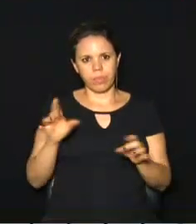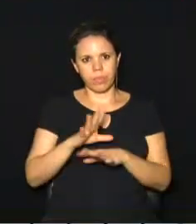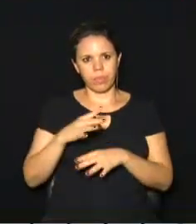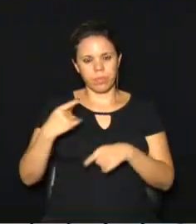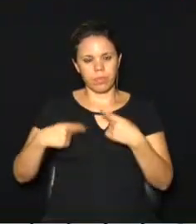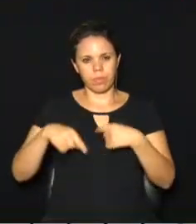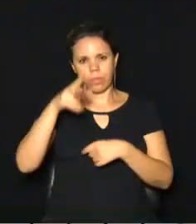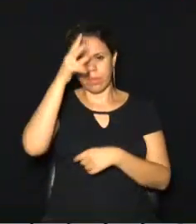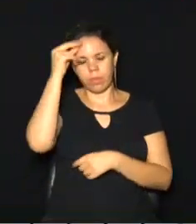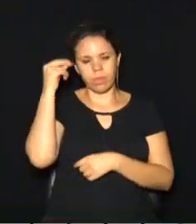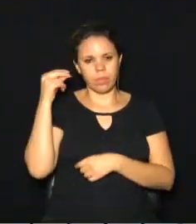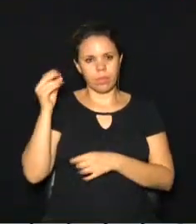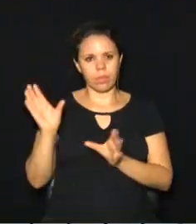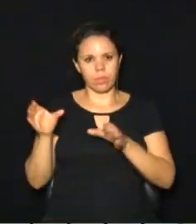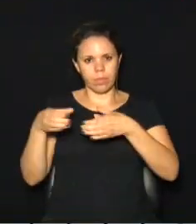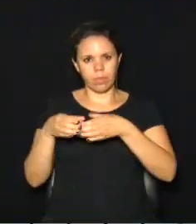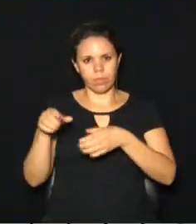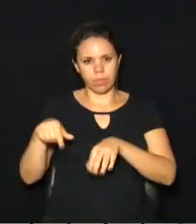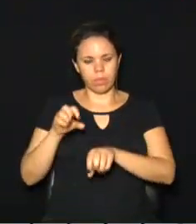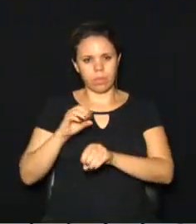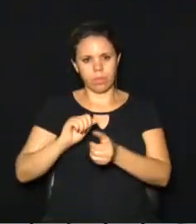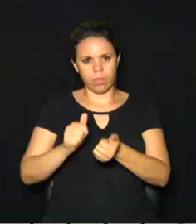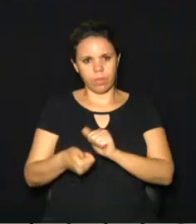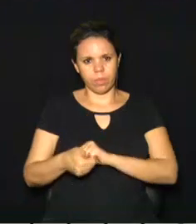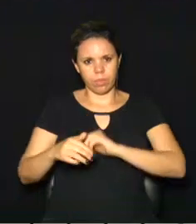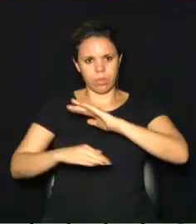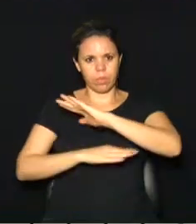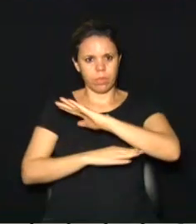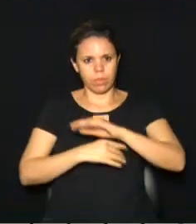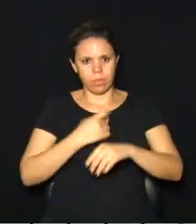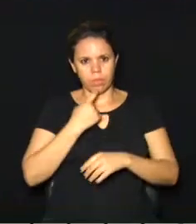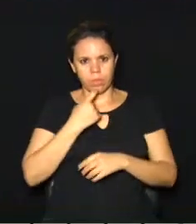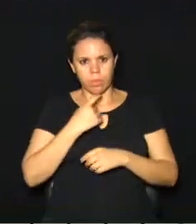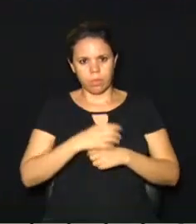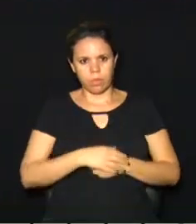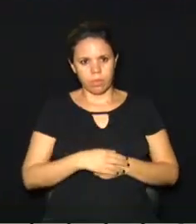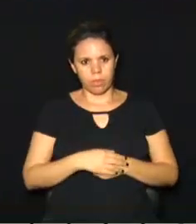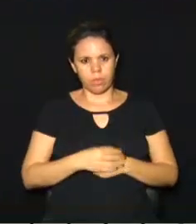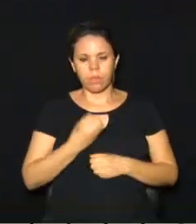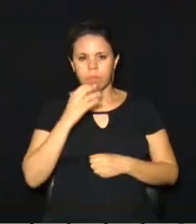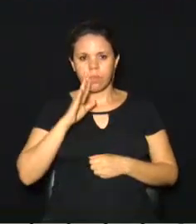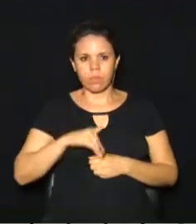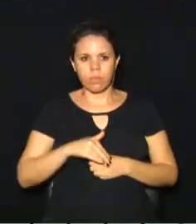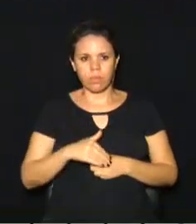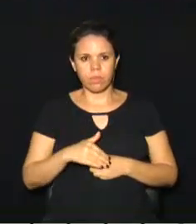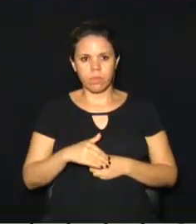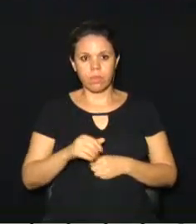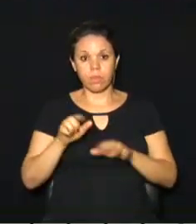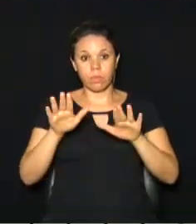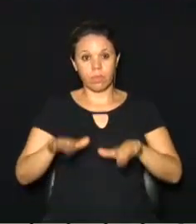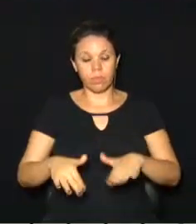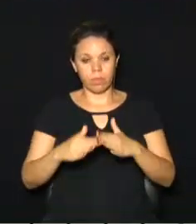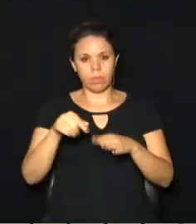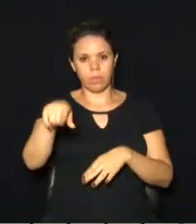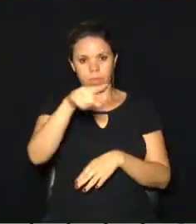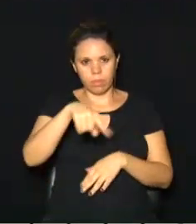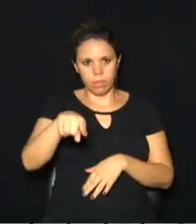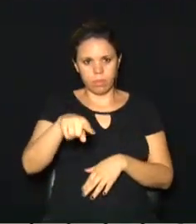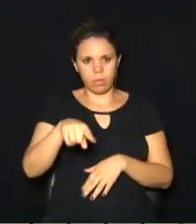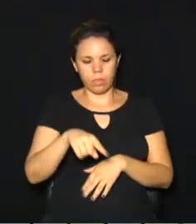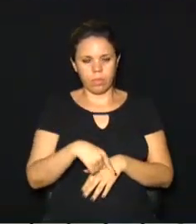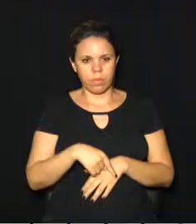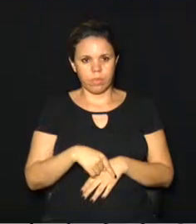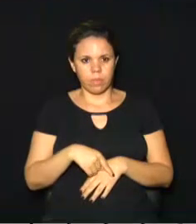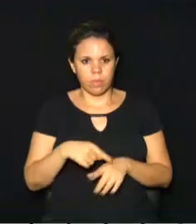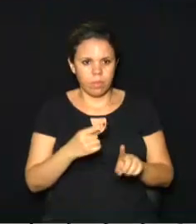debate público da Comissão de Educação e Esporte da Câmara Municipal de Campinas. Uma boa tarde, se puderem, fiquem em casa,